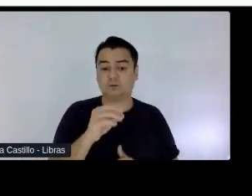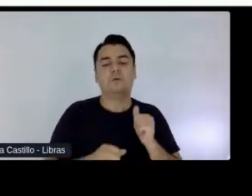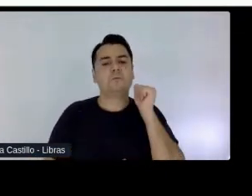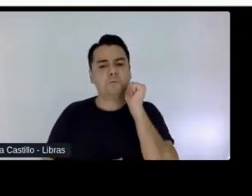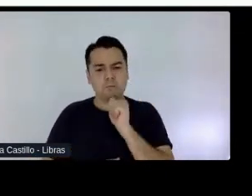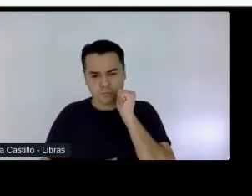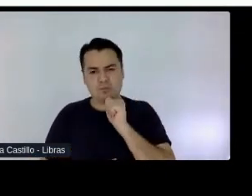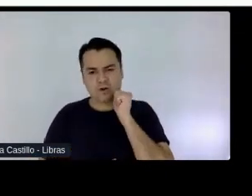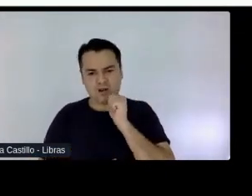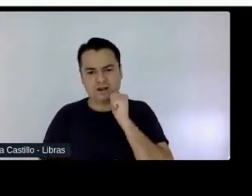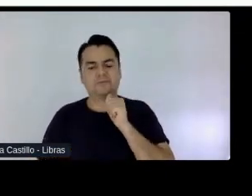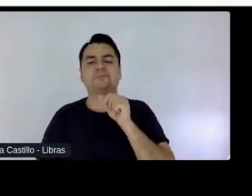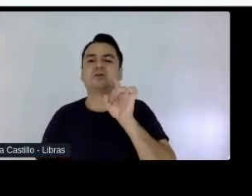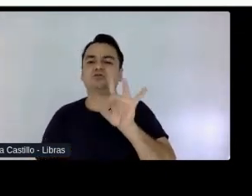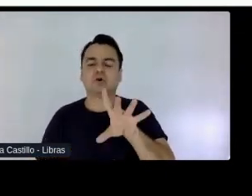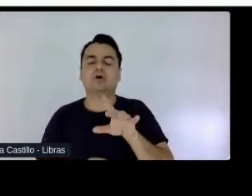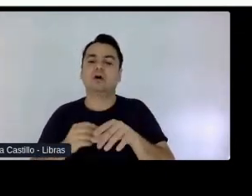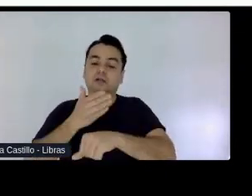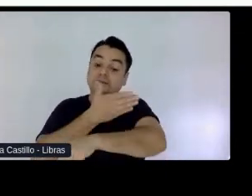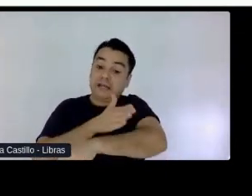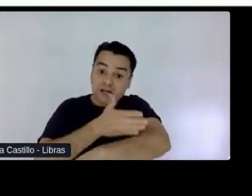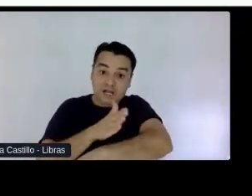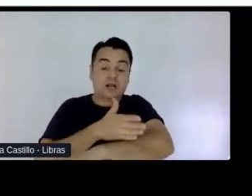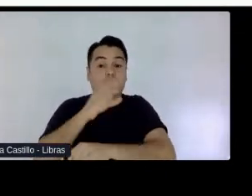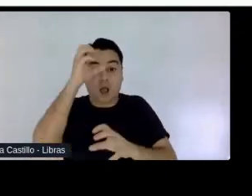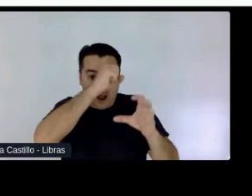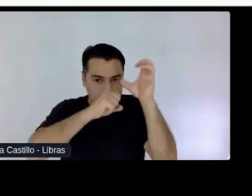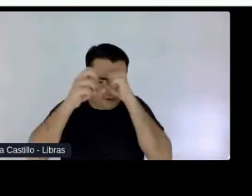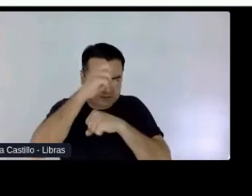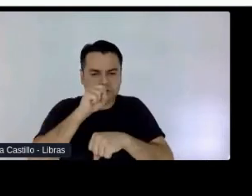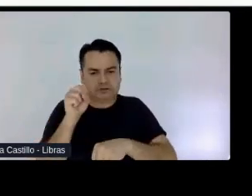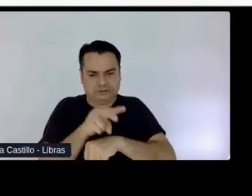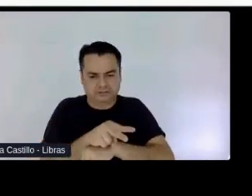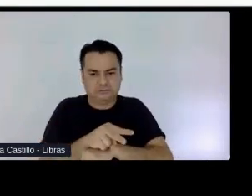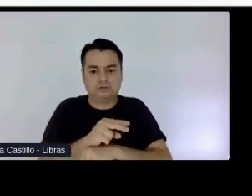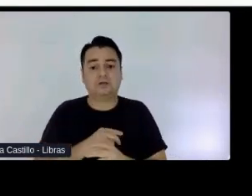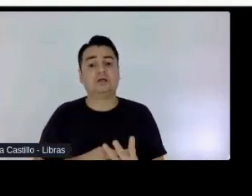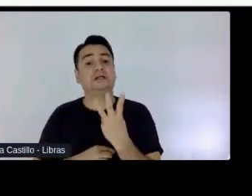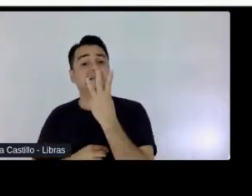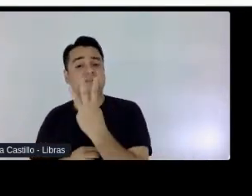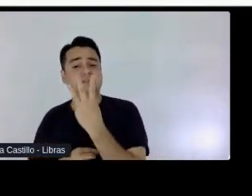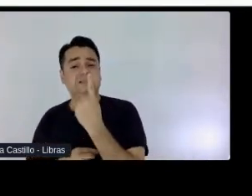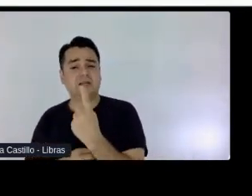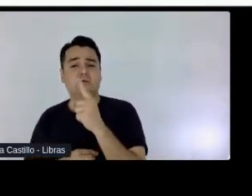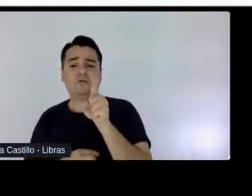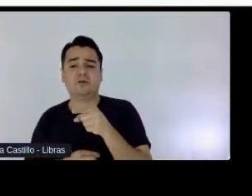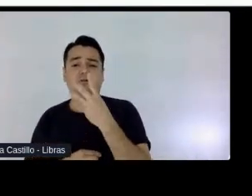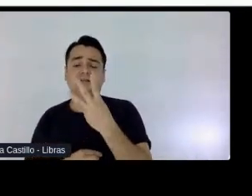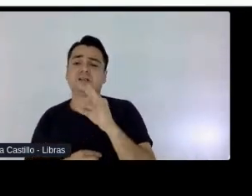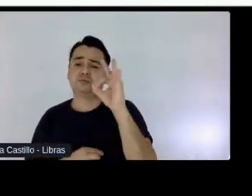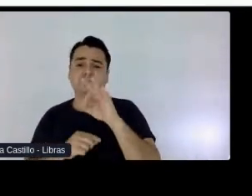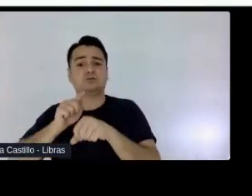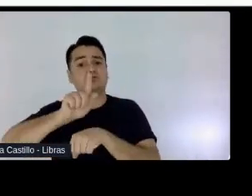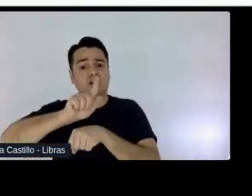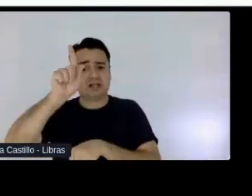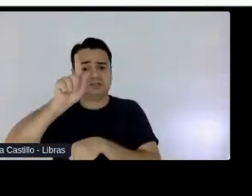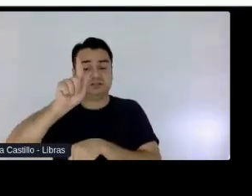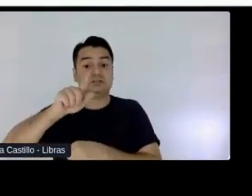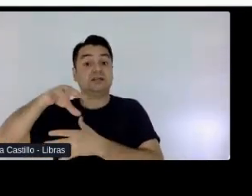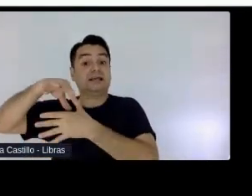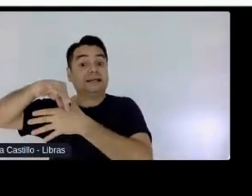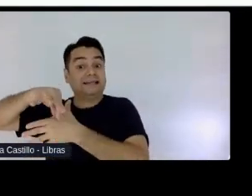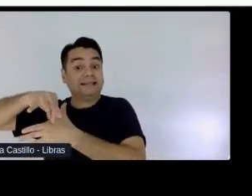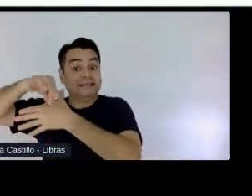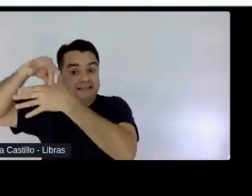empresa, elas estão alocadas em aprendizes e trainees, 31% em gerência, e só 13% no executivo, né? Então, a